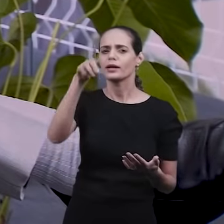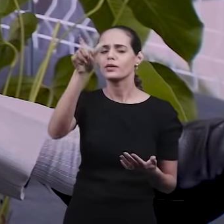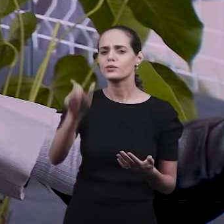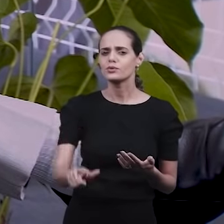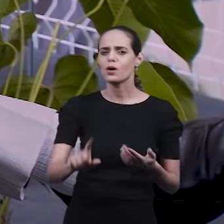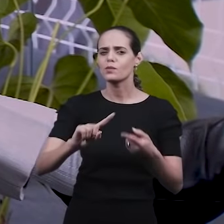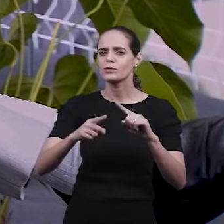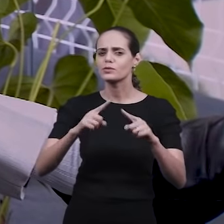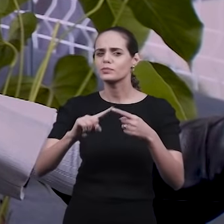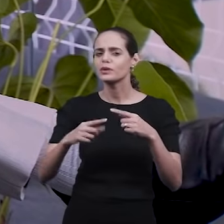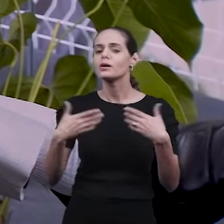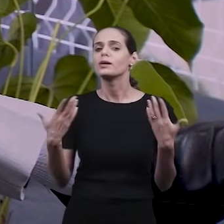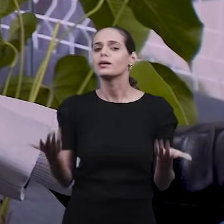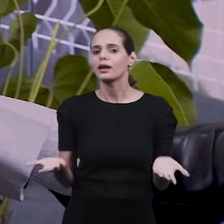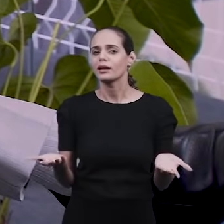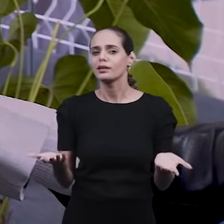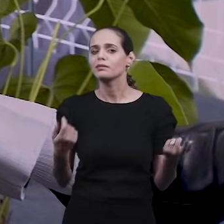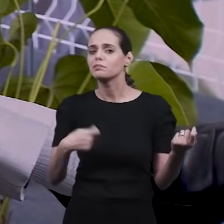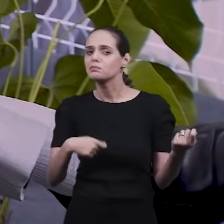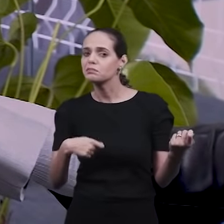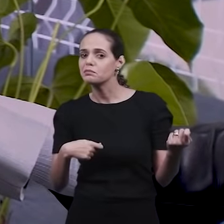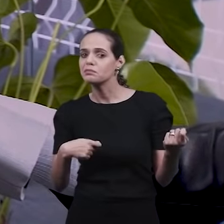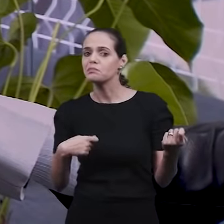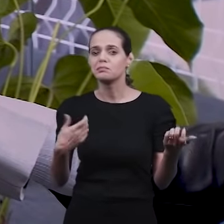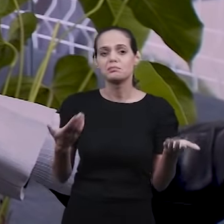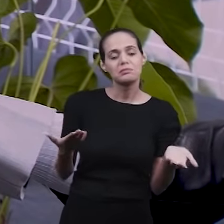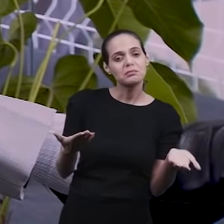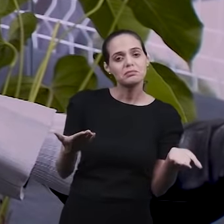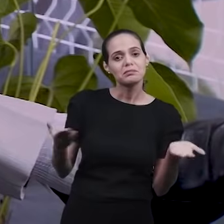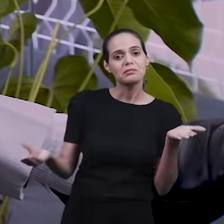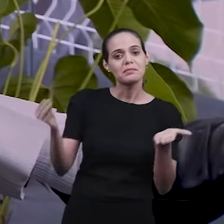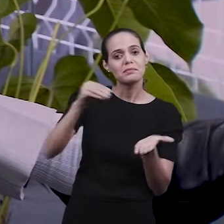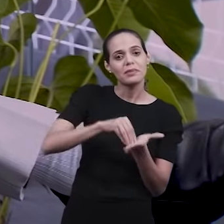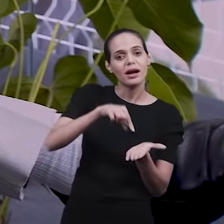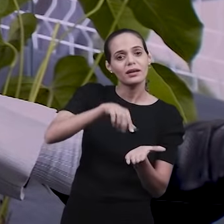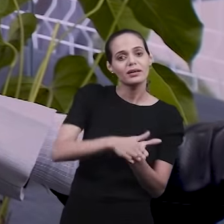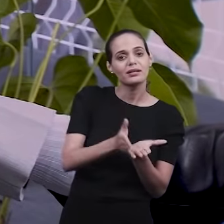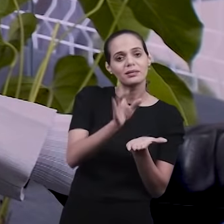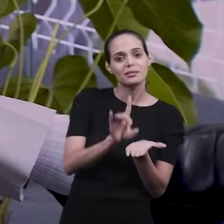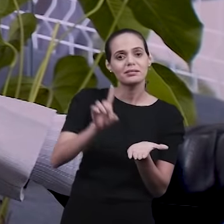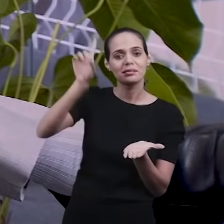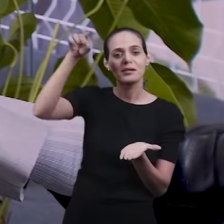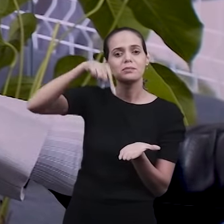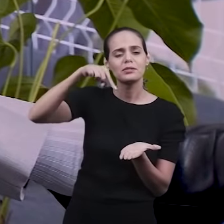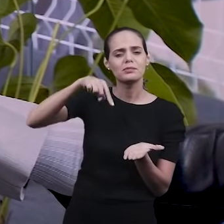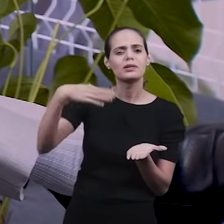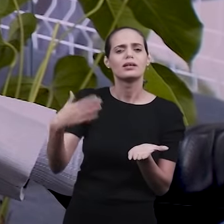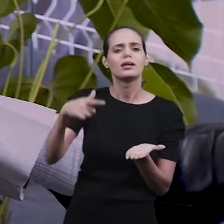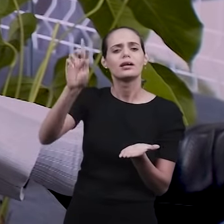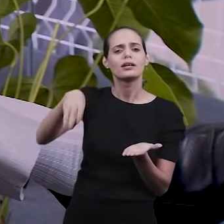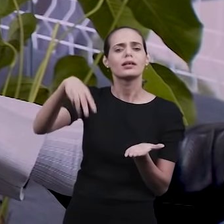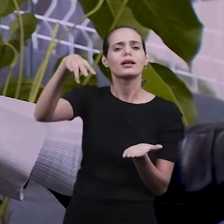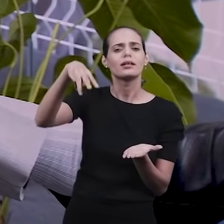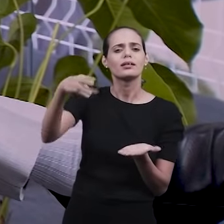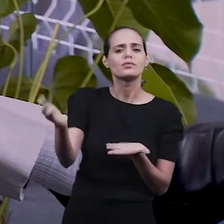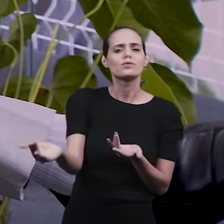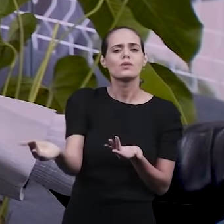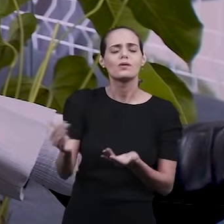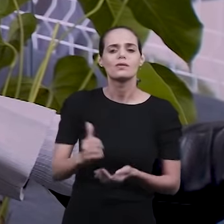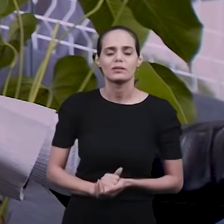sua história registrada na Bíblia? Hoje, no quadro Perfeito Louvor, a professora Janaína vai nos falar sobre